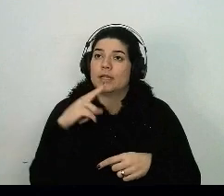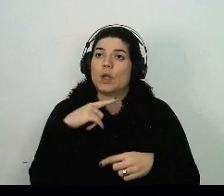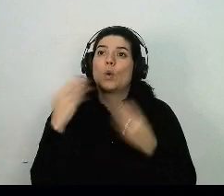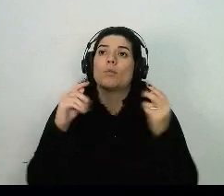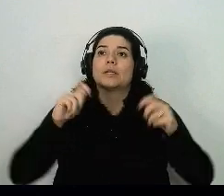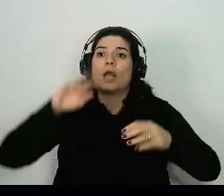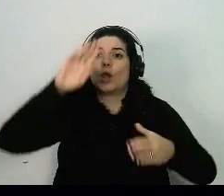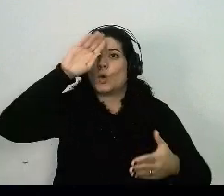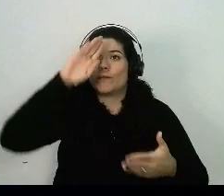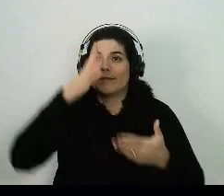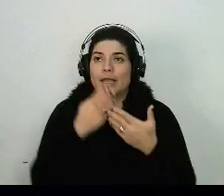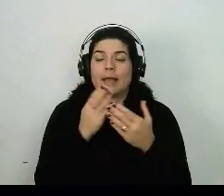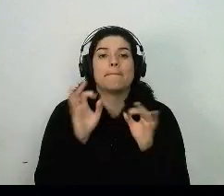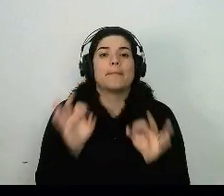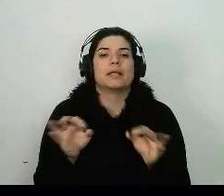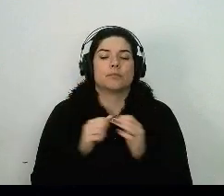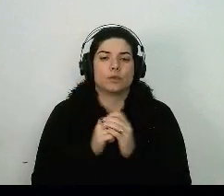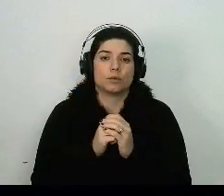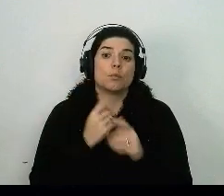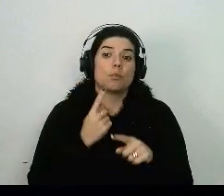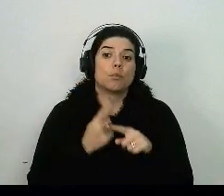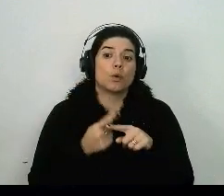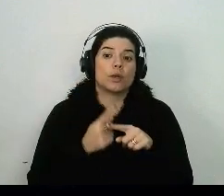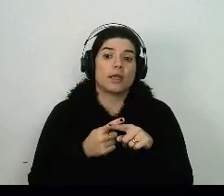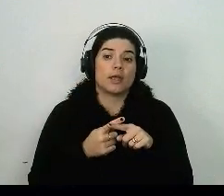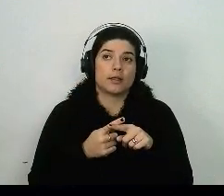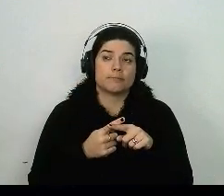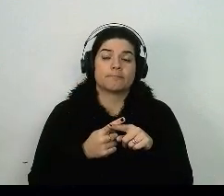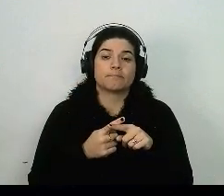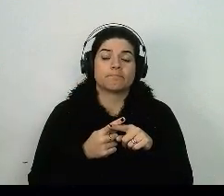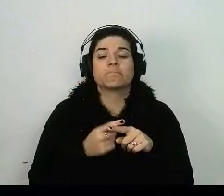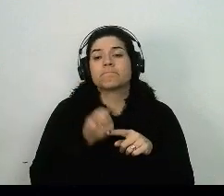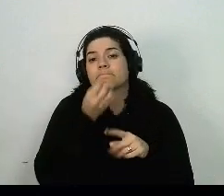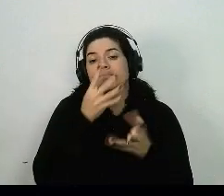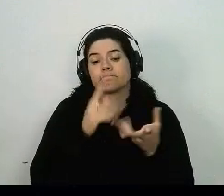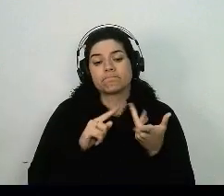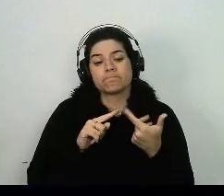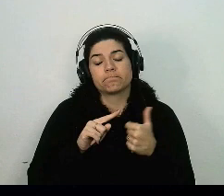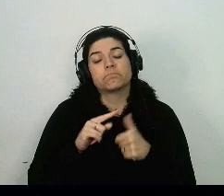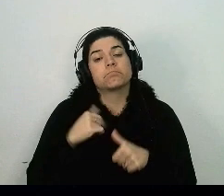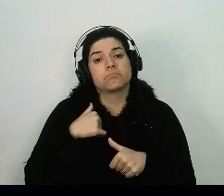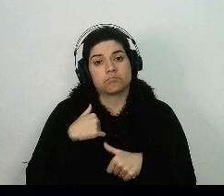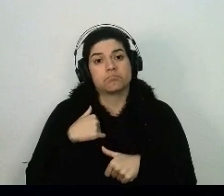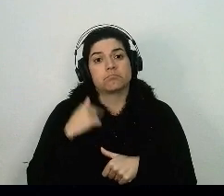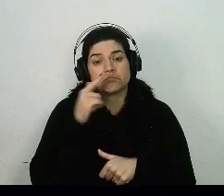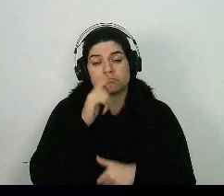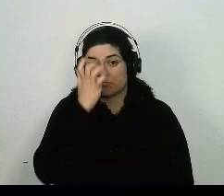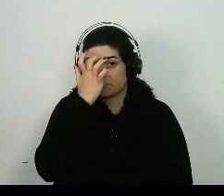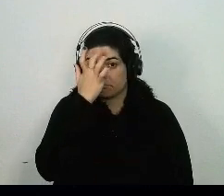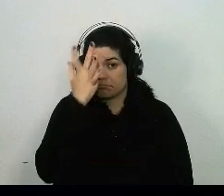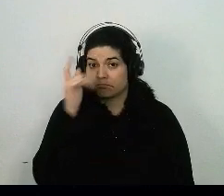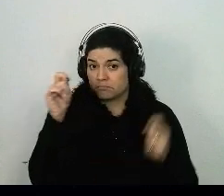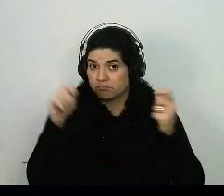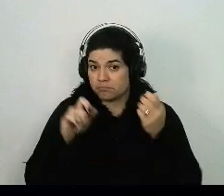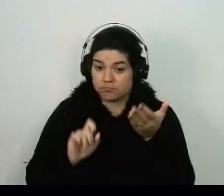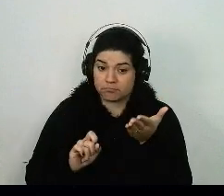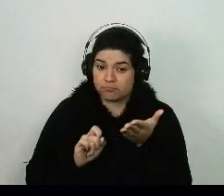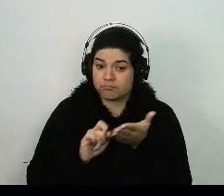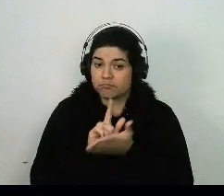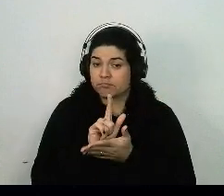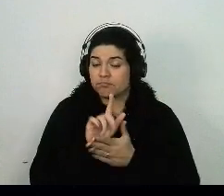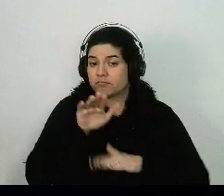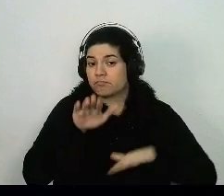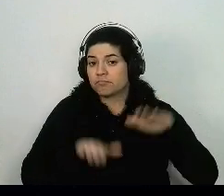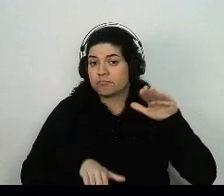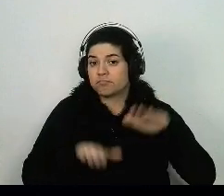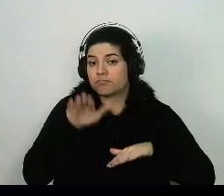também? Porque em algum momento, o benefício de eu já ter essa facilidade de compra não vai ser tão grande em